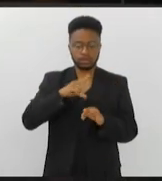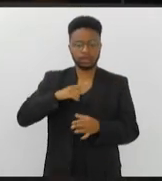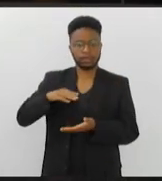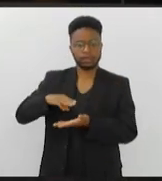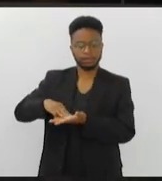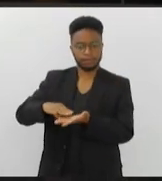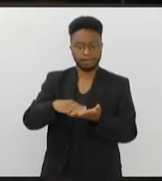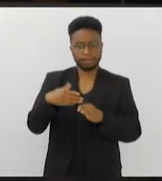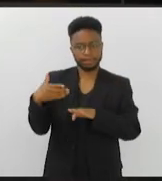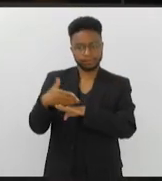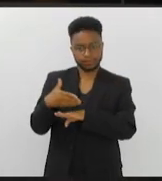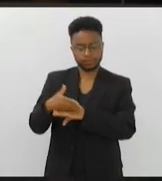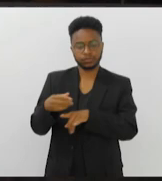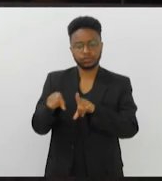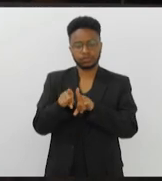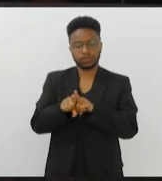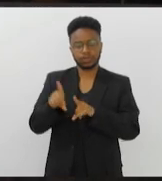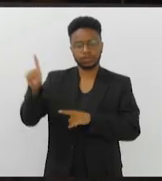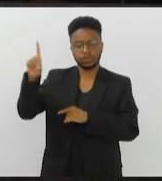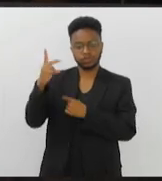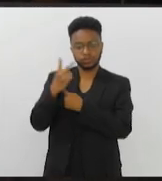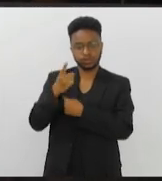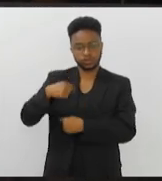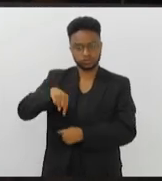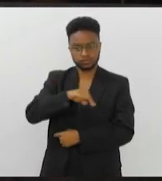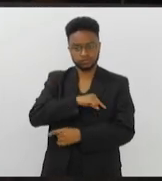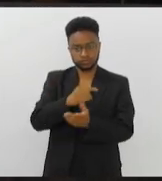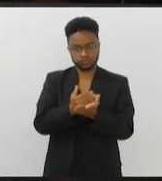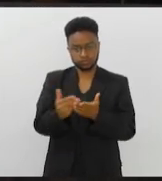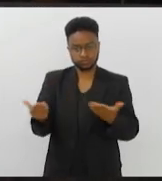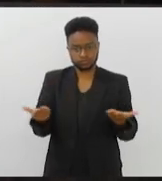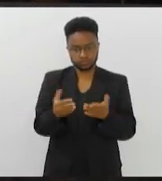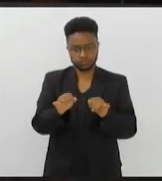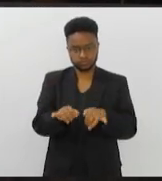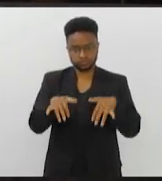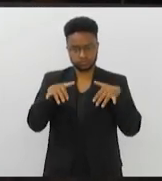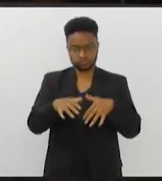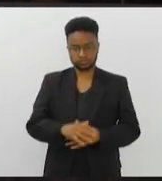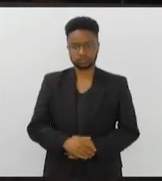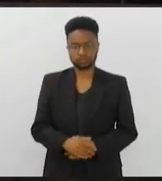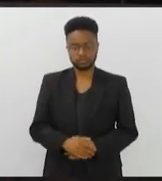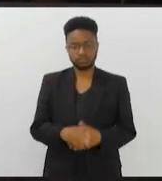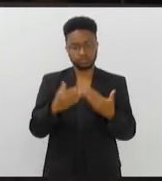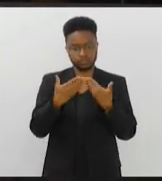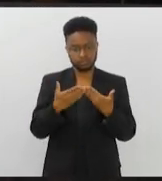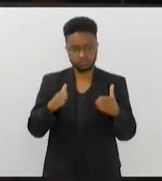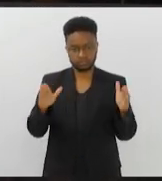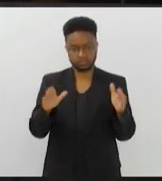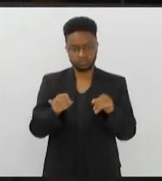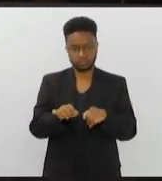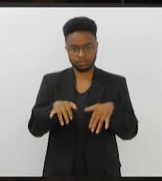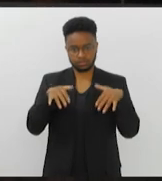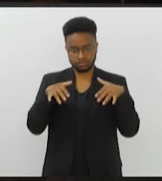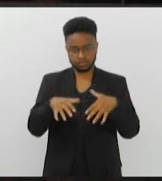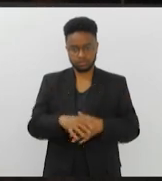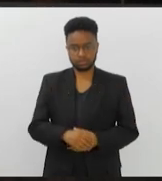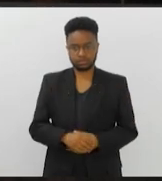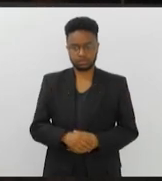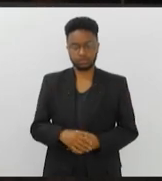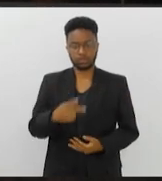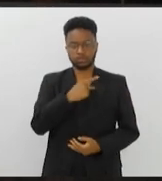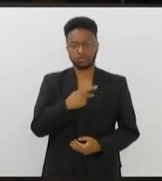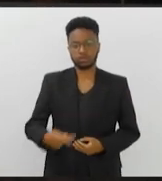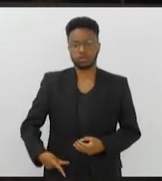legal e sob a proteção de Deus, inicio nossos trabalhos. Está aberto a sessão. A